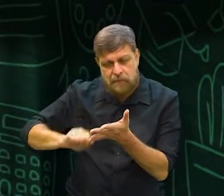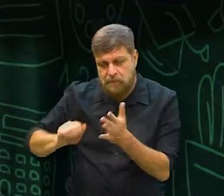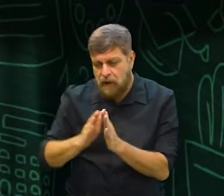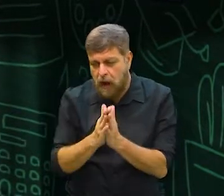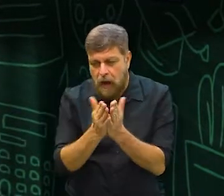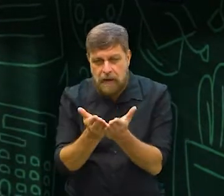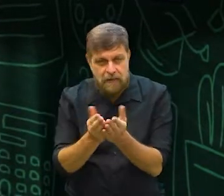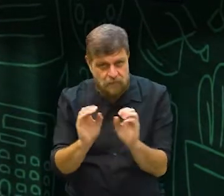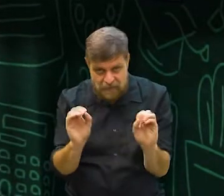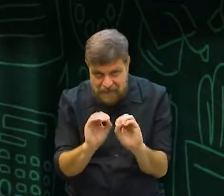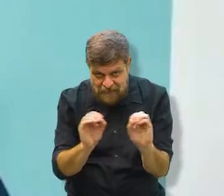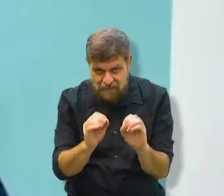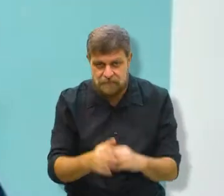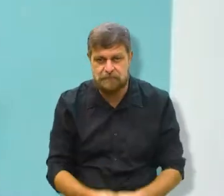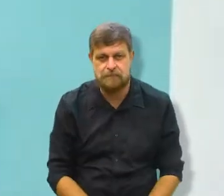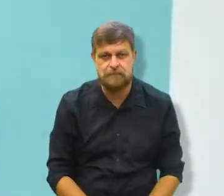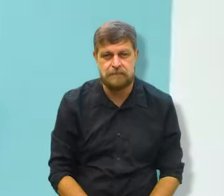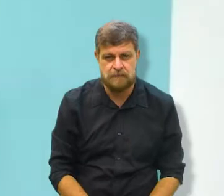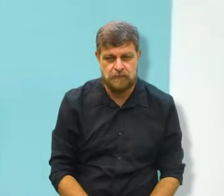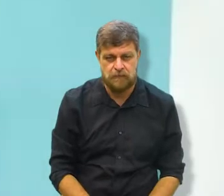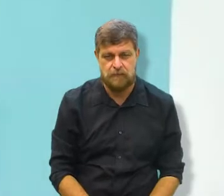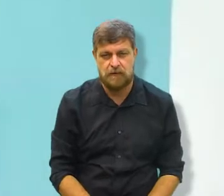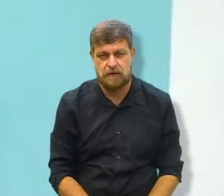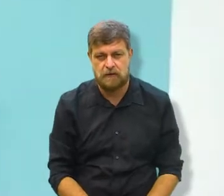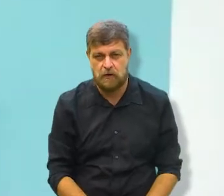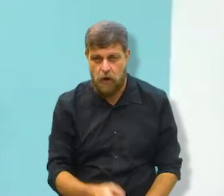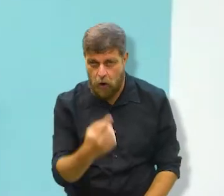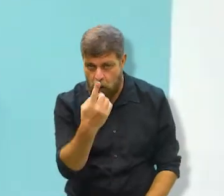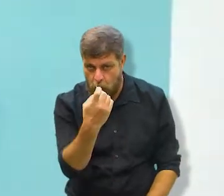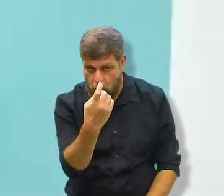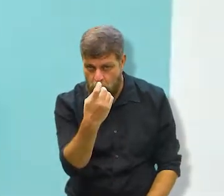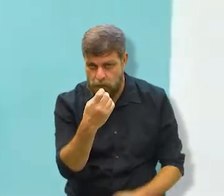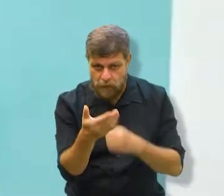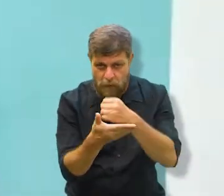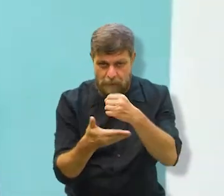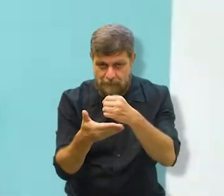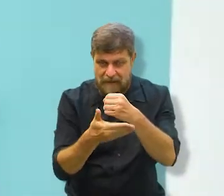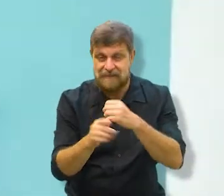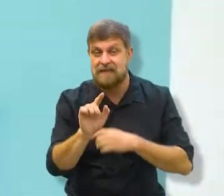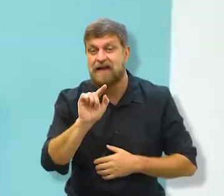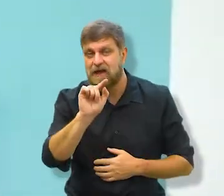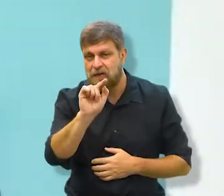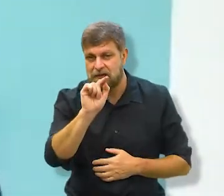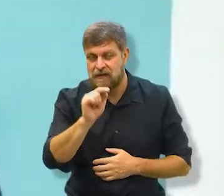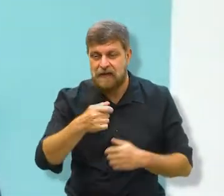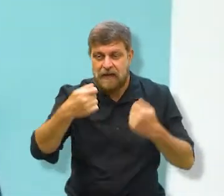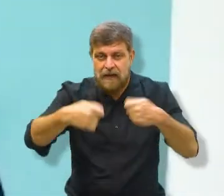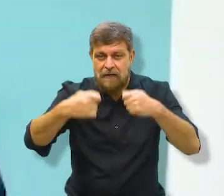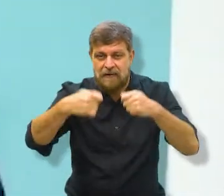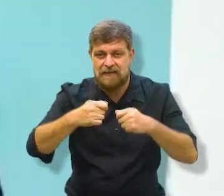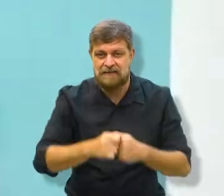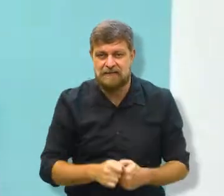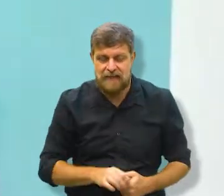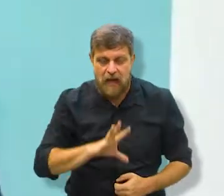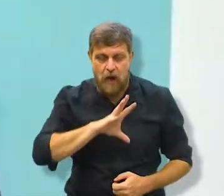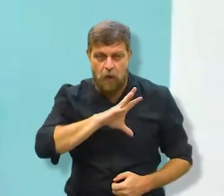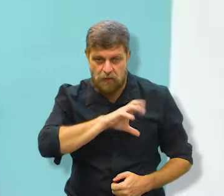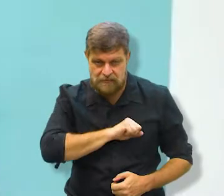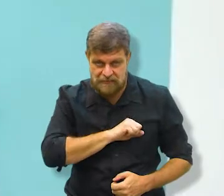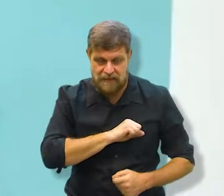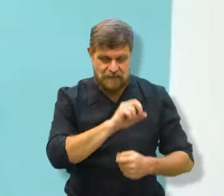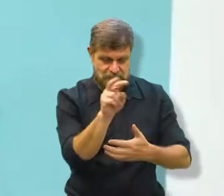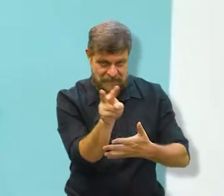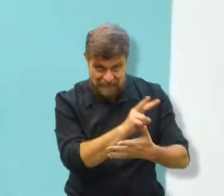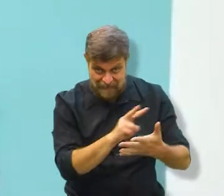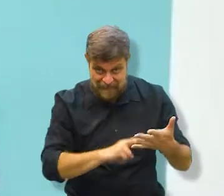é? isso. O único requisito é gostar de escrever, gostar de ler e